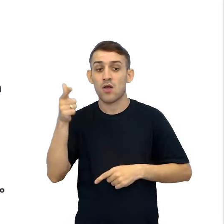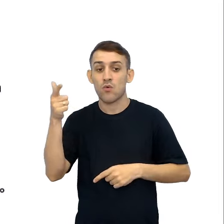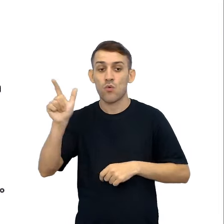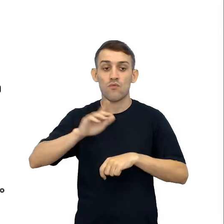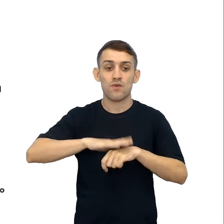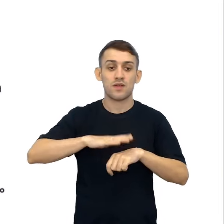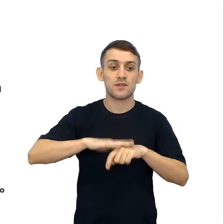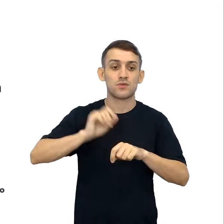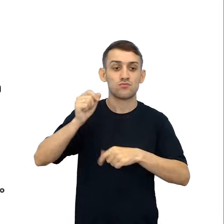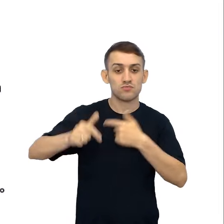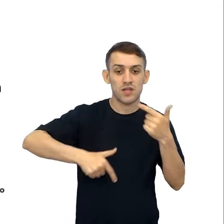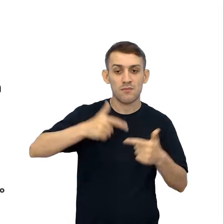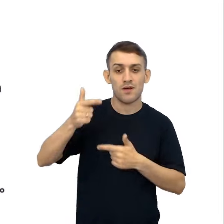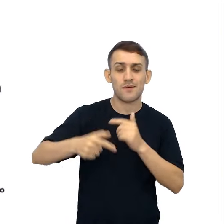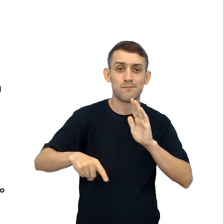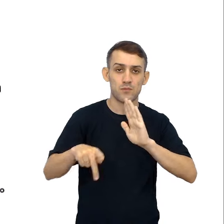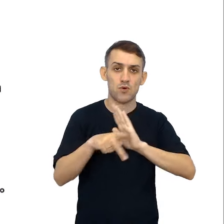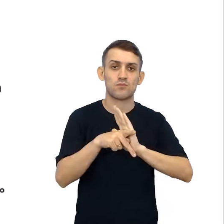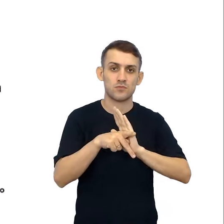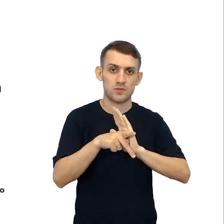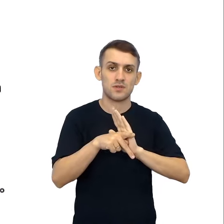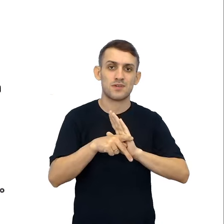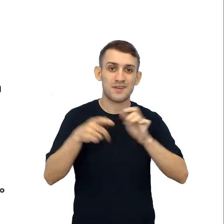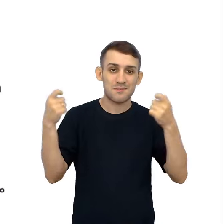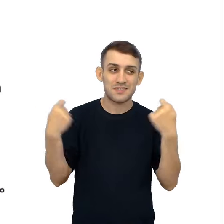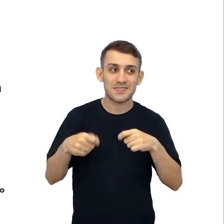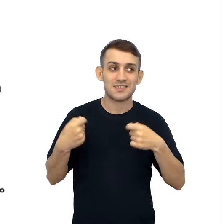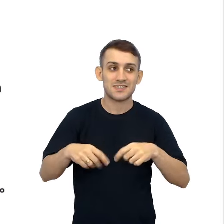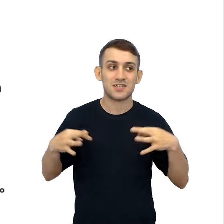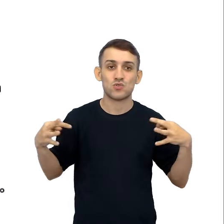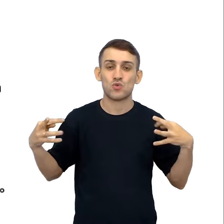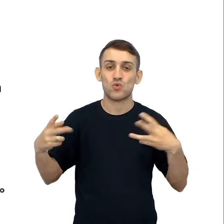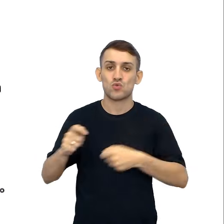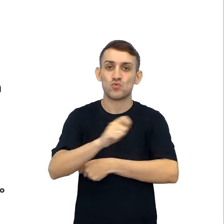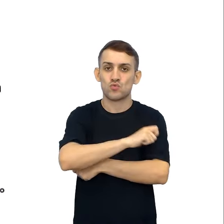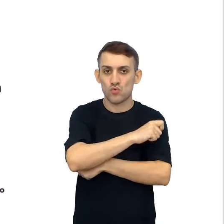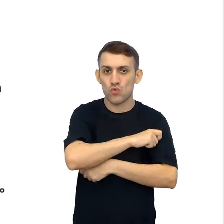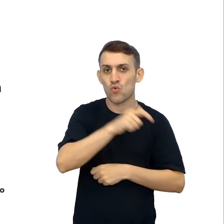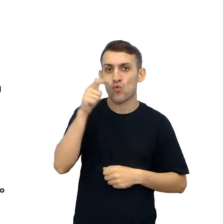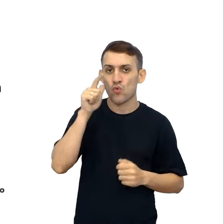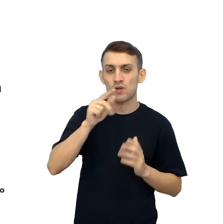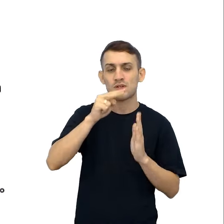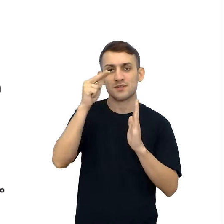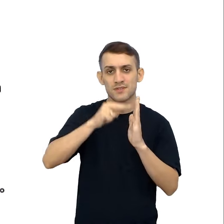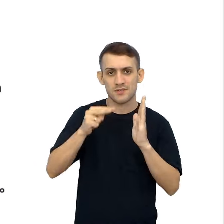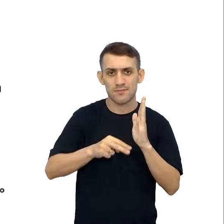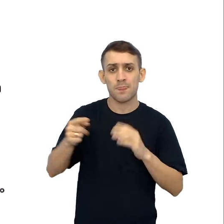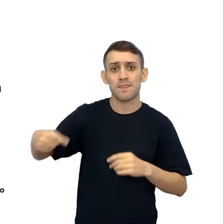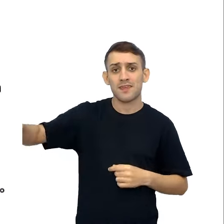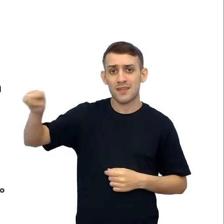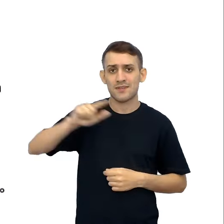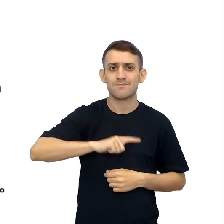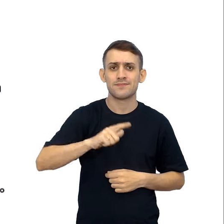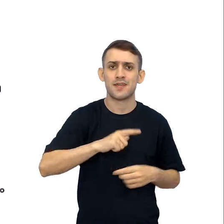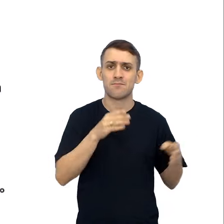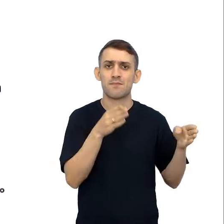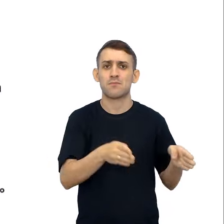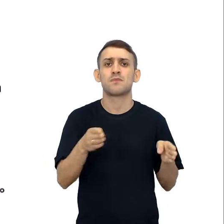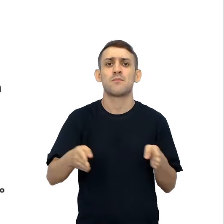realização do trabalho em si, né? Então, é preciso que os estudantes leiam, que eles tenham aí todo um processo